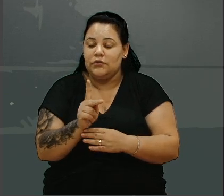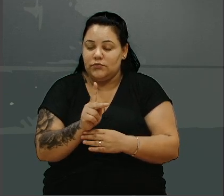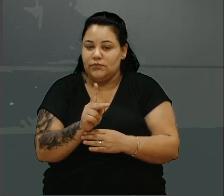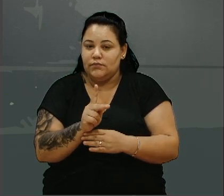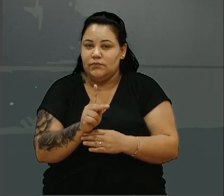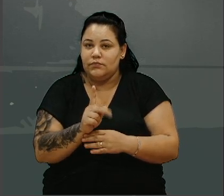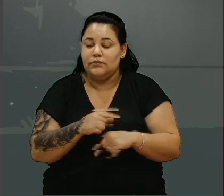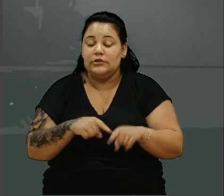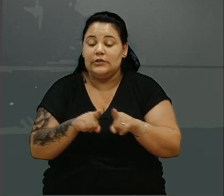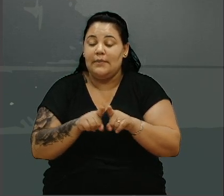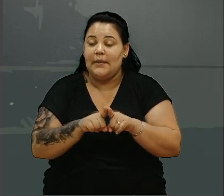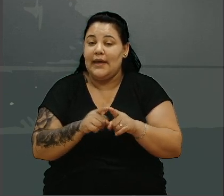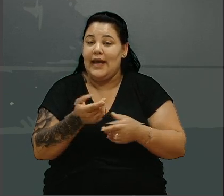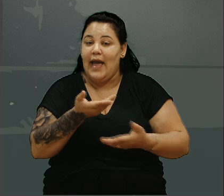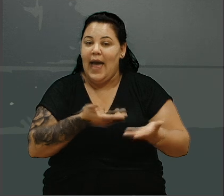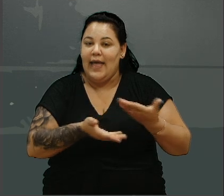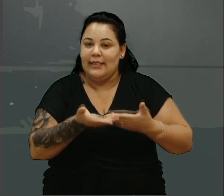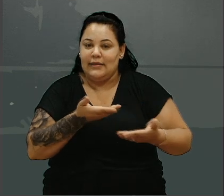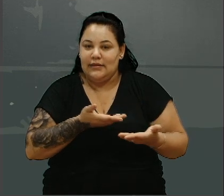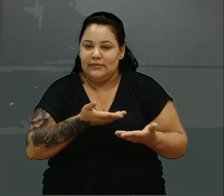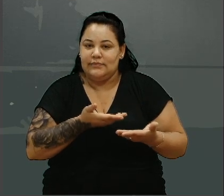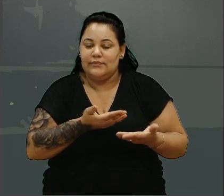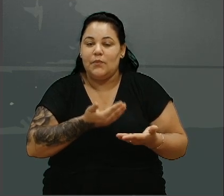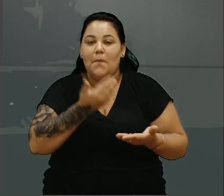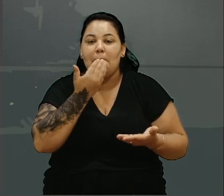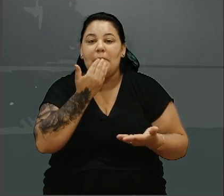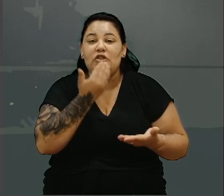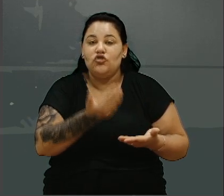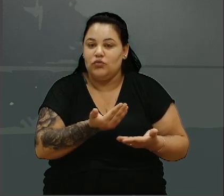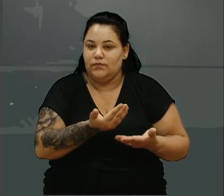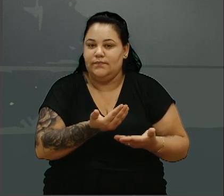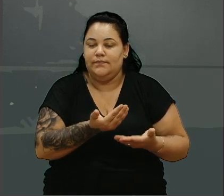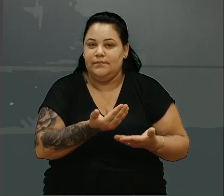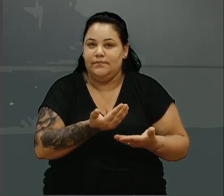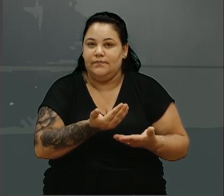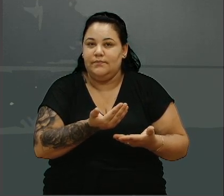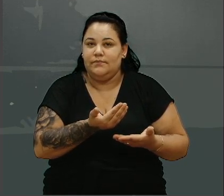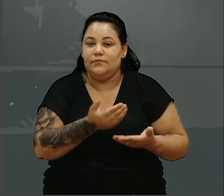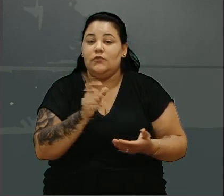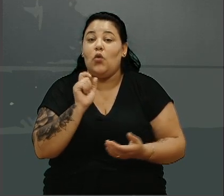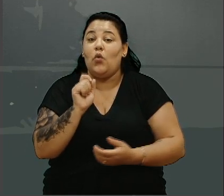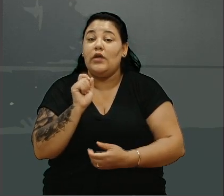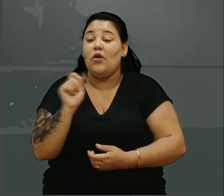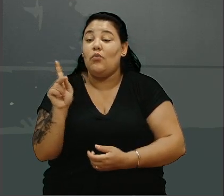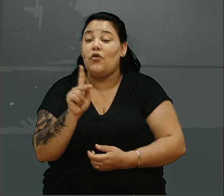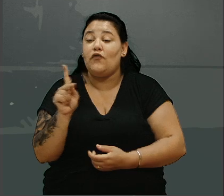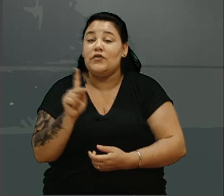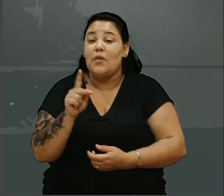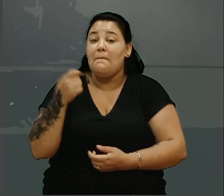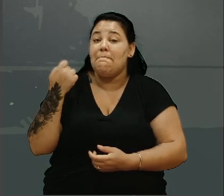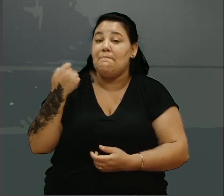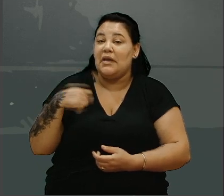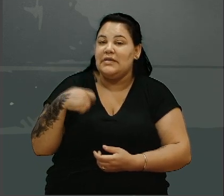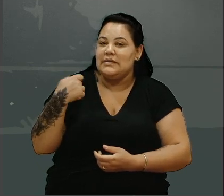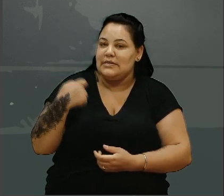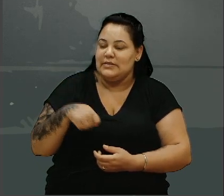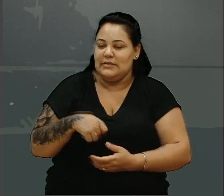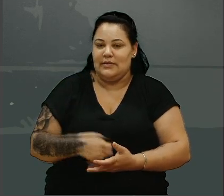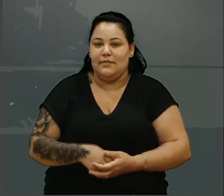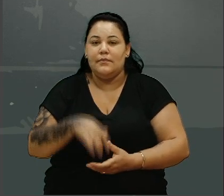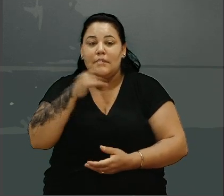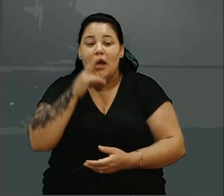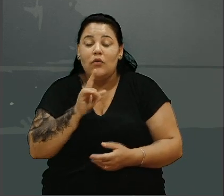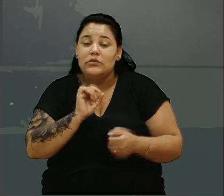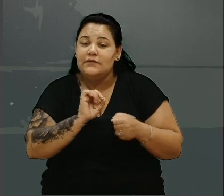e atender ao pedido do que eles precisam lá na ponta para